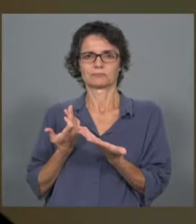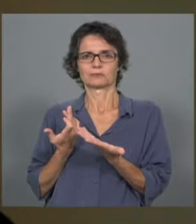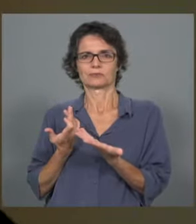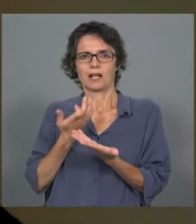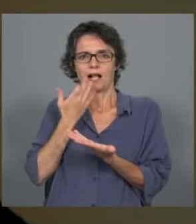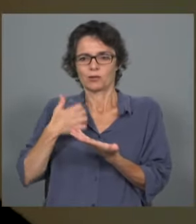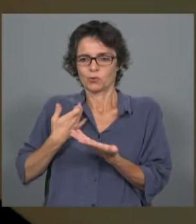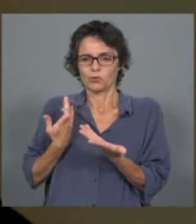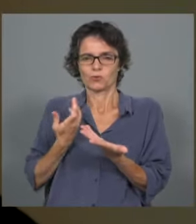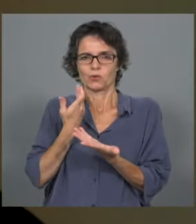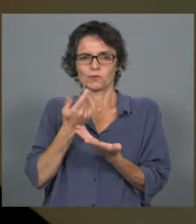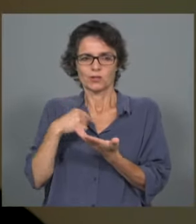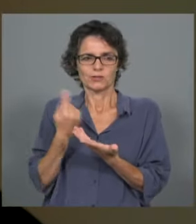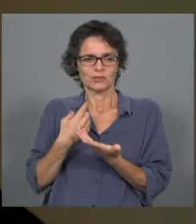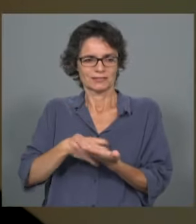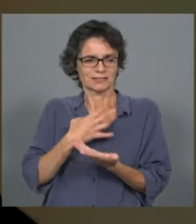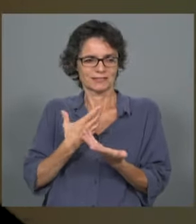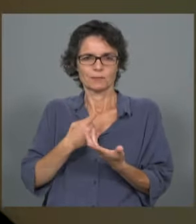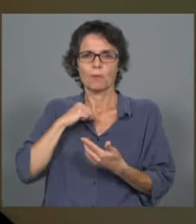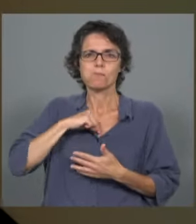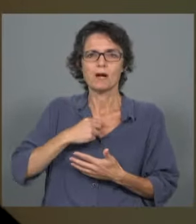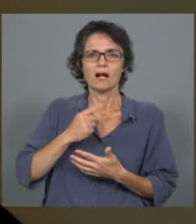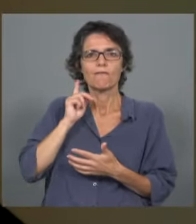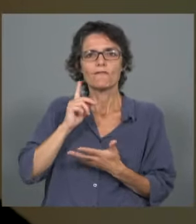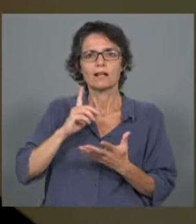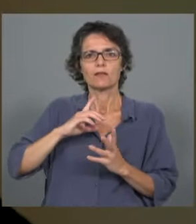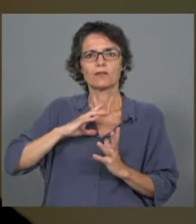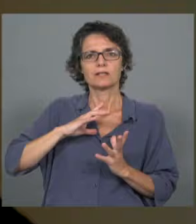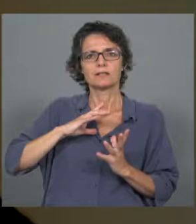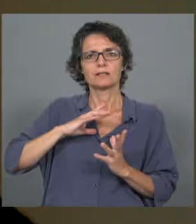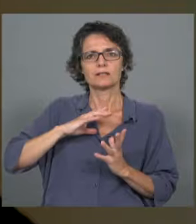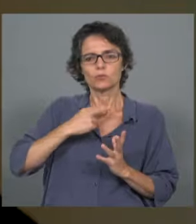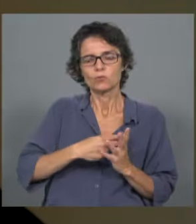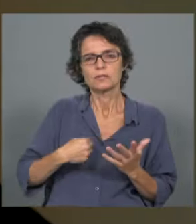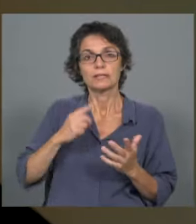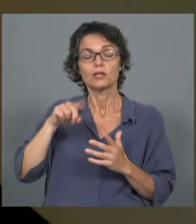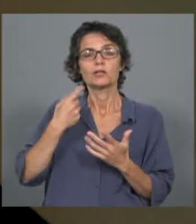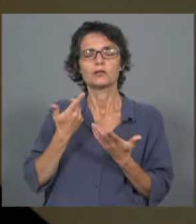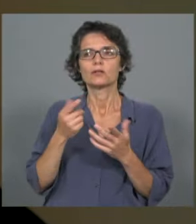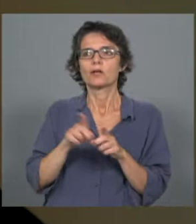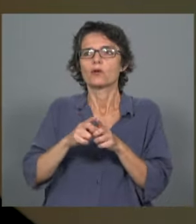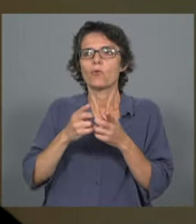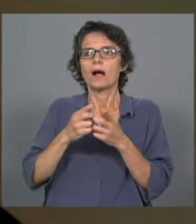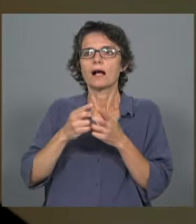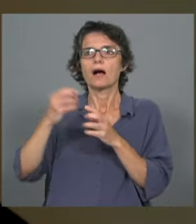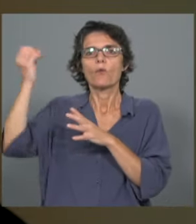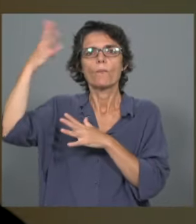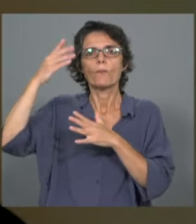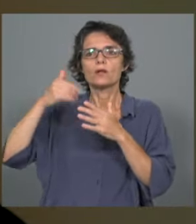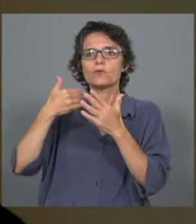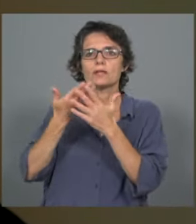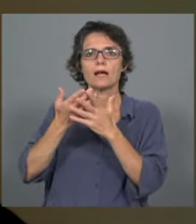todos juntos nesta Igreja de Cristo, devemos ser um farol para a sociedade civil e acho que com